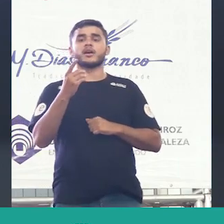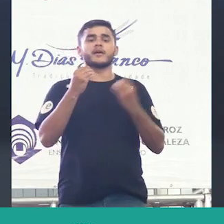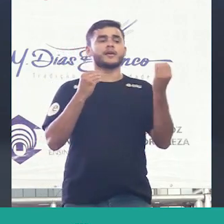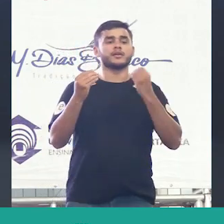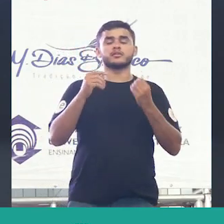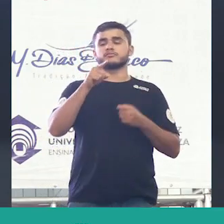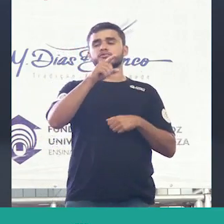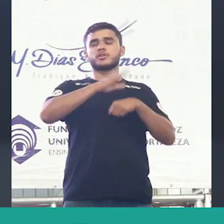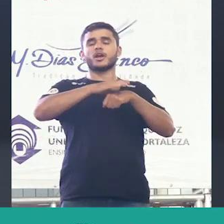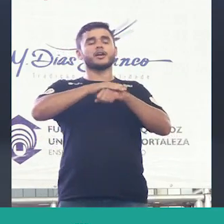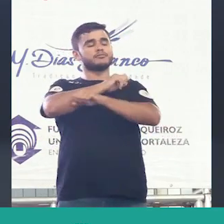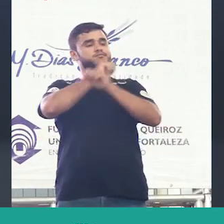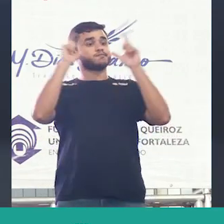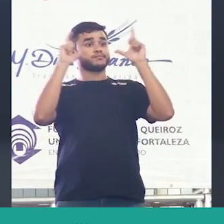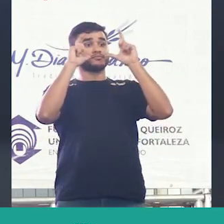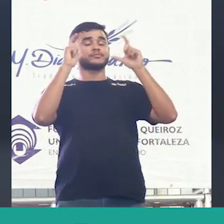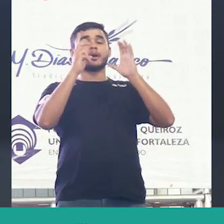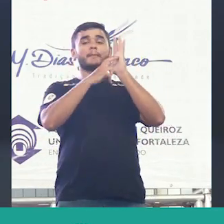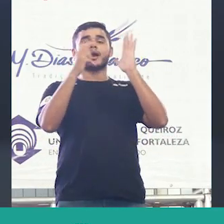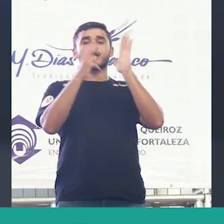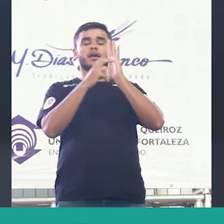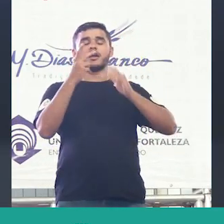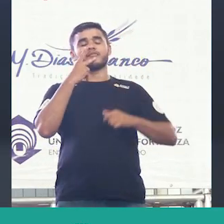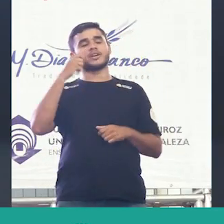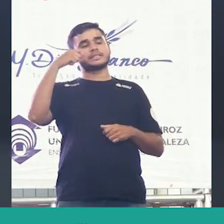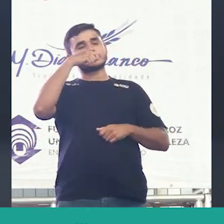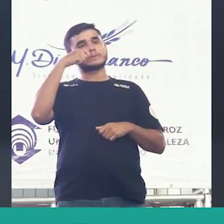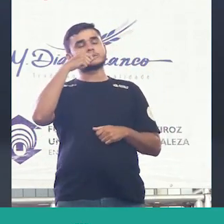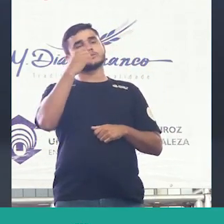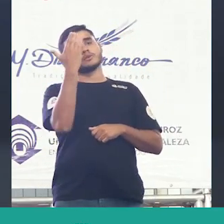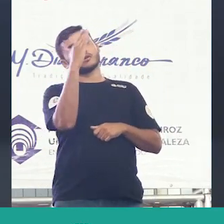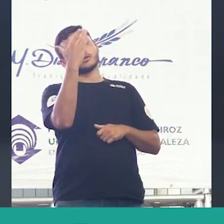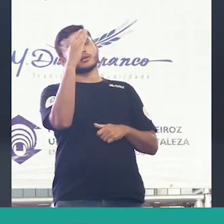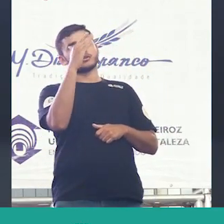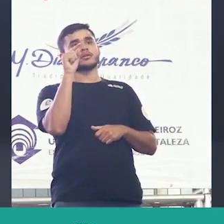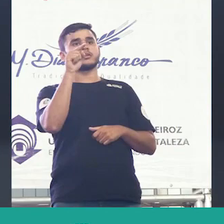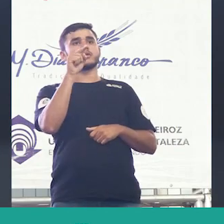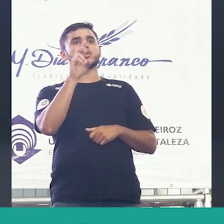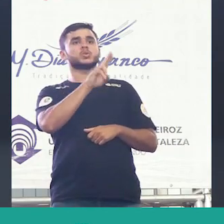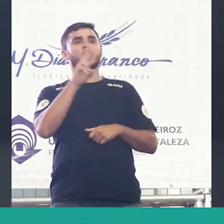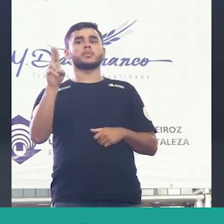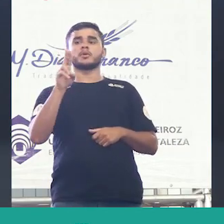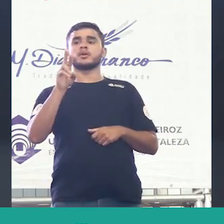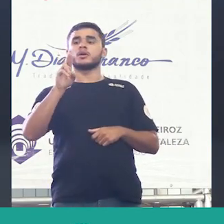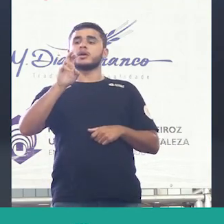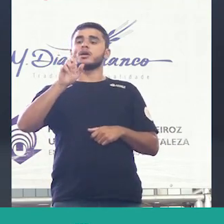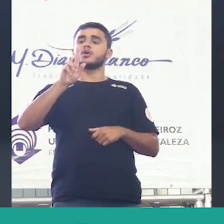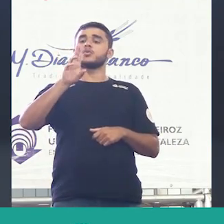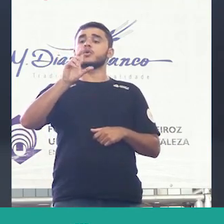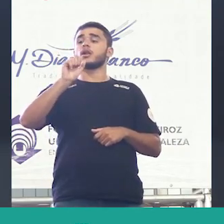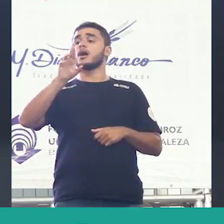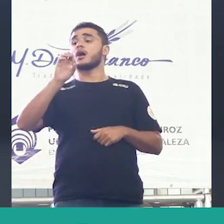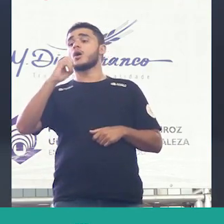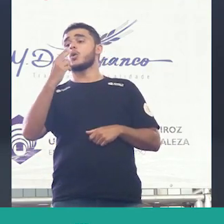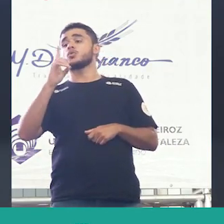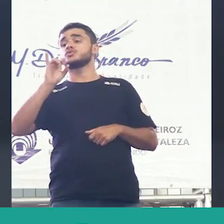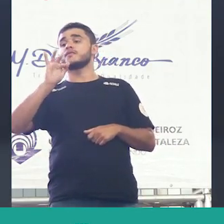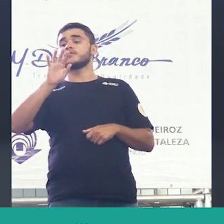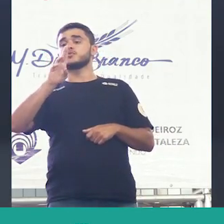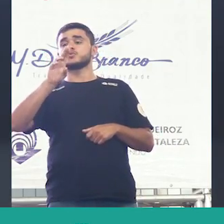Acordou, foi escovar o dente, olhou para o espelho e viu sua imagem. Todo mundo. Reflexão regular ou difusa?